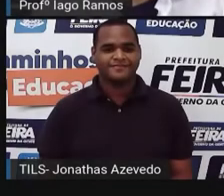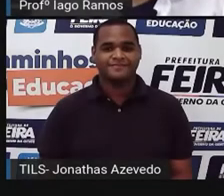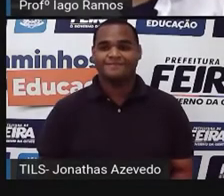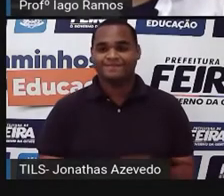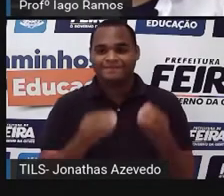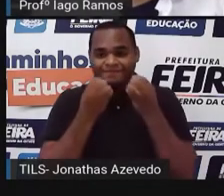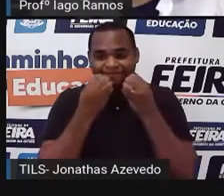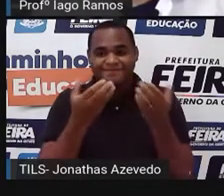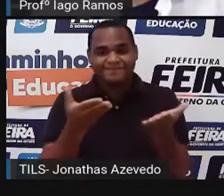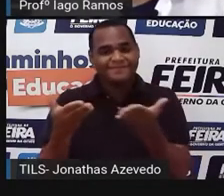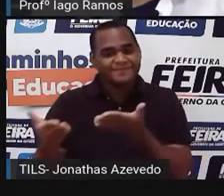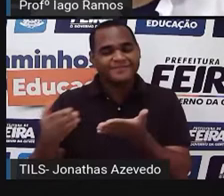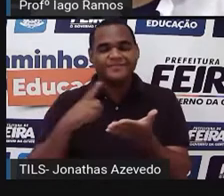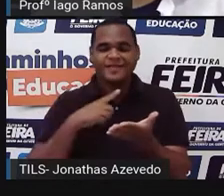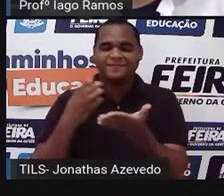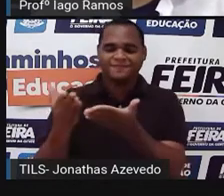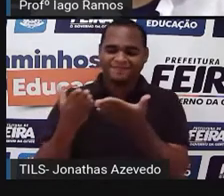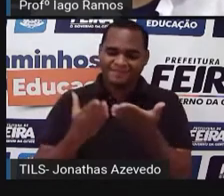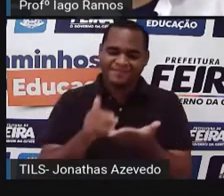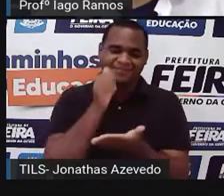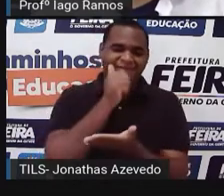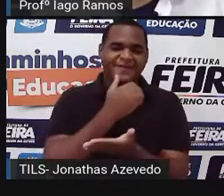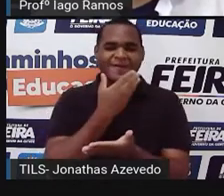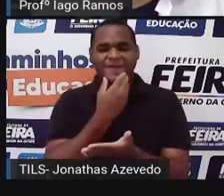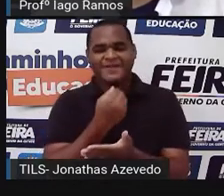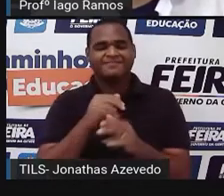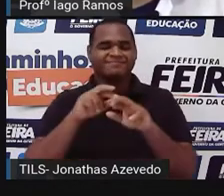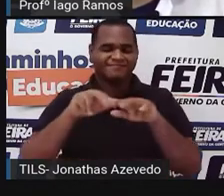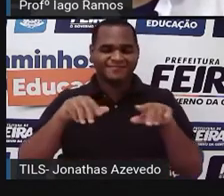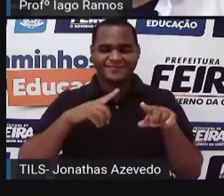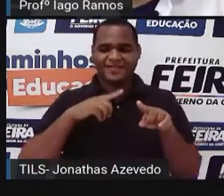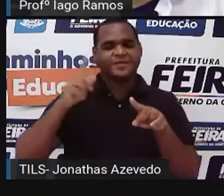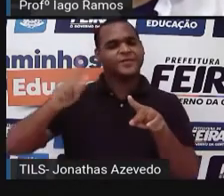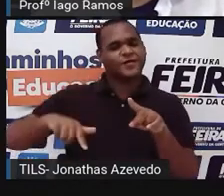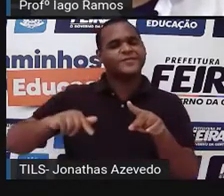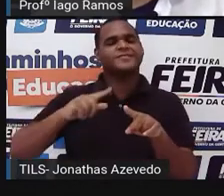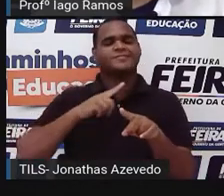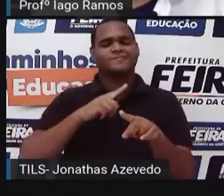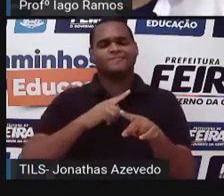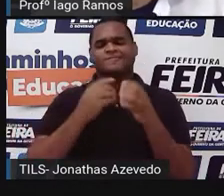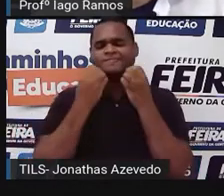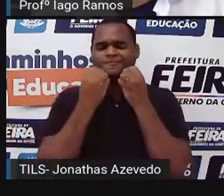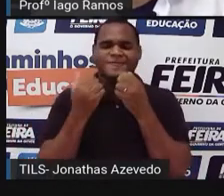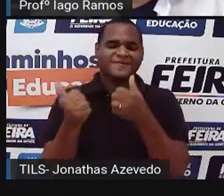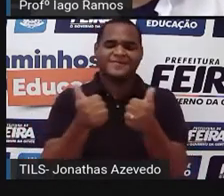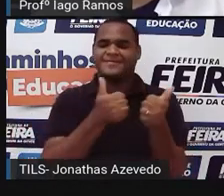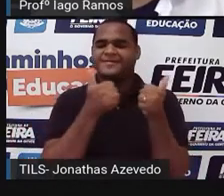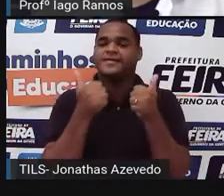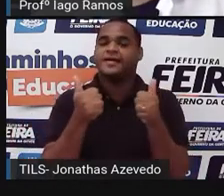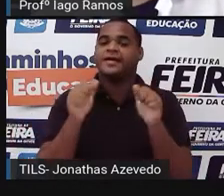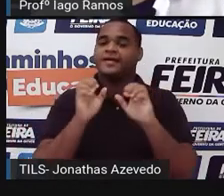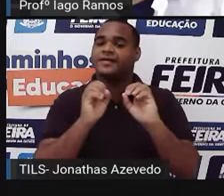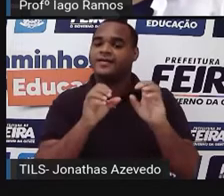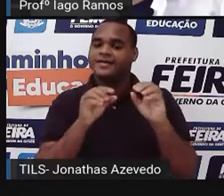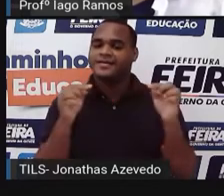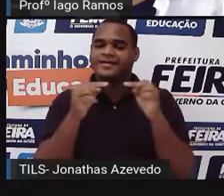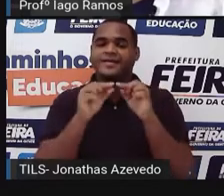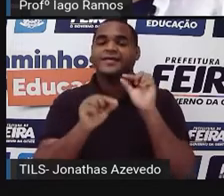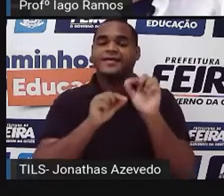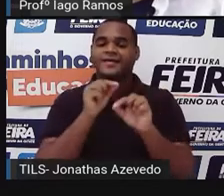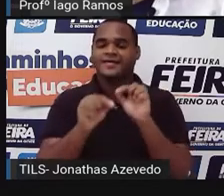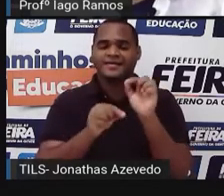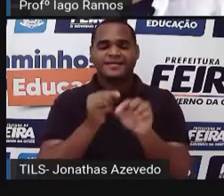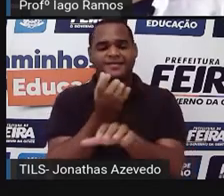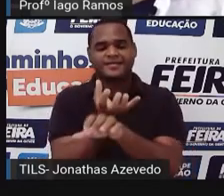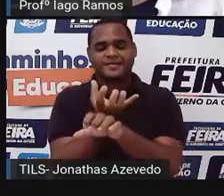Sejam bem-vindos, sejam bem-vindas mais uma vez, é isso aí, aula de matemática para